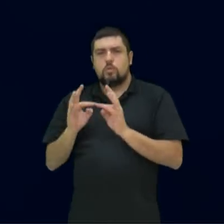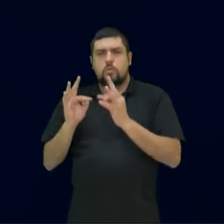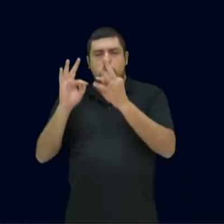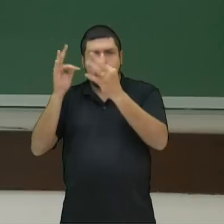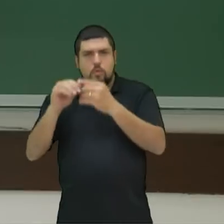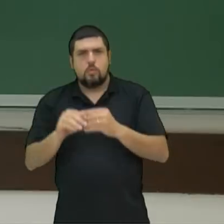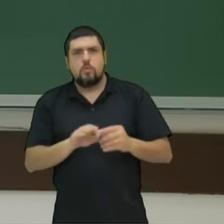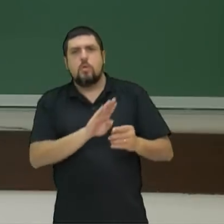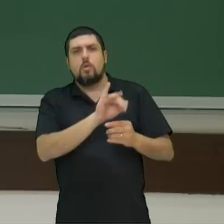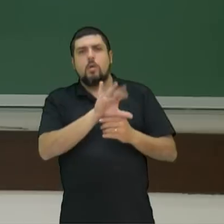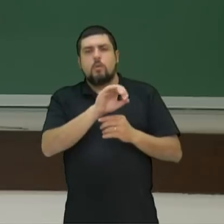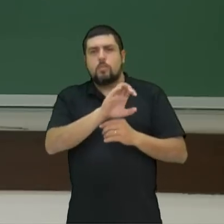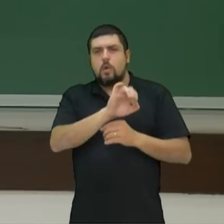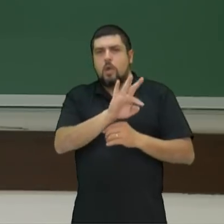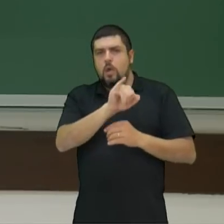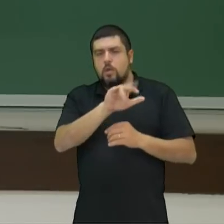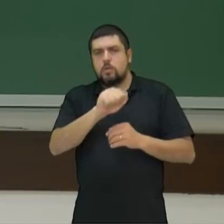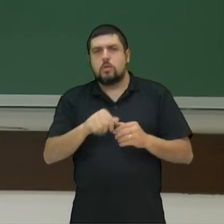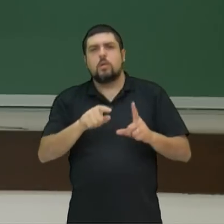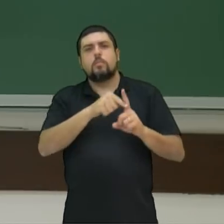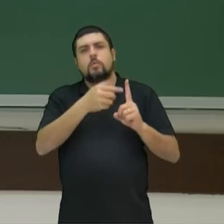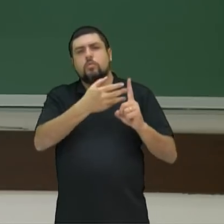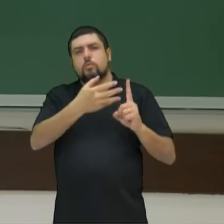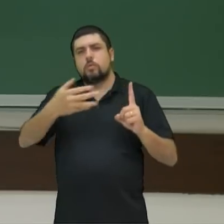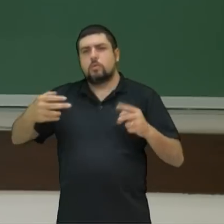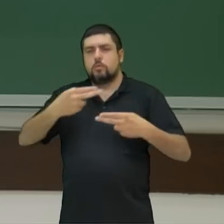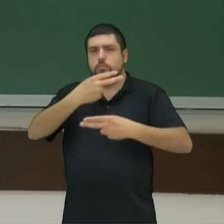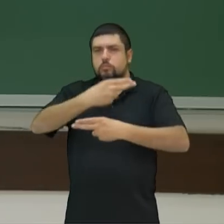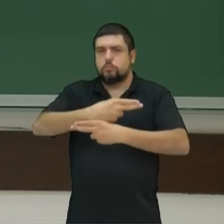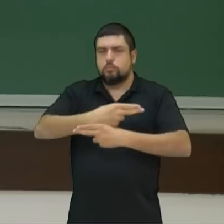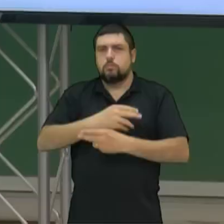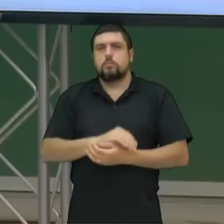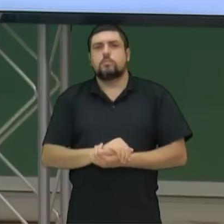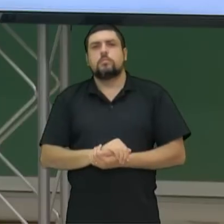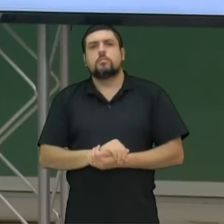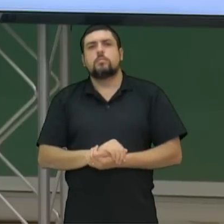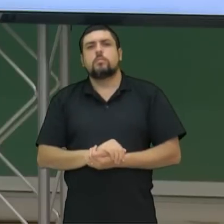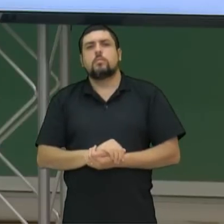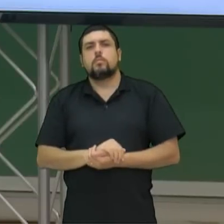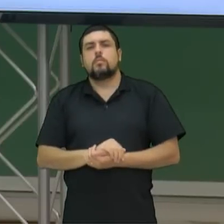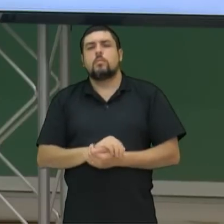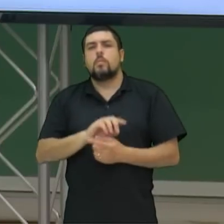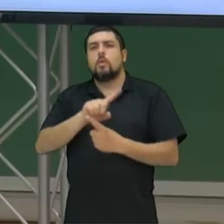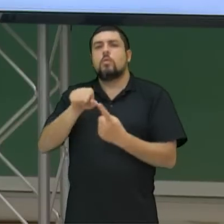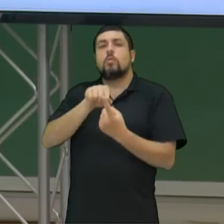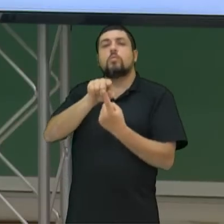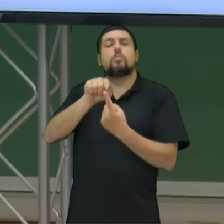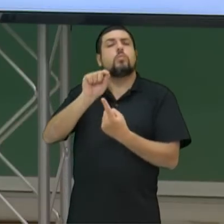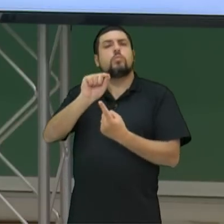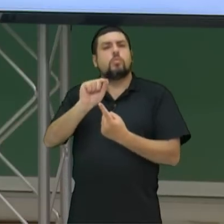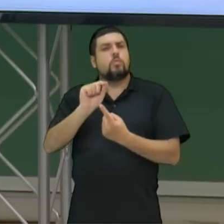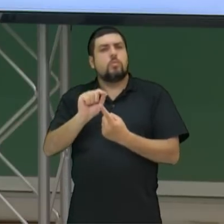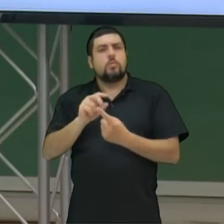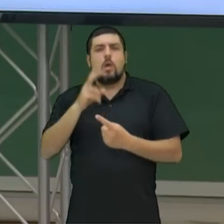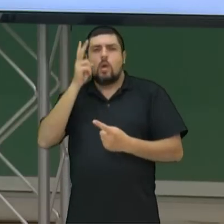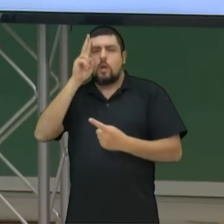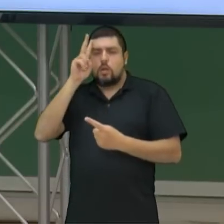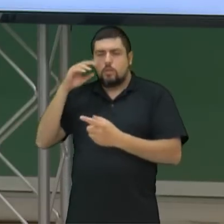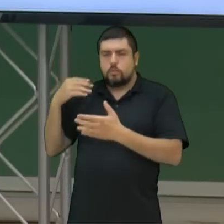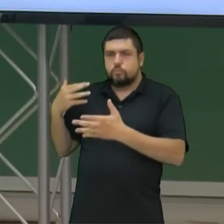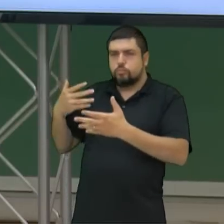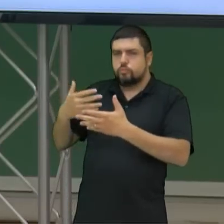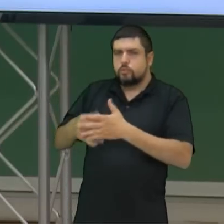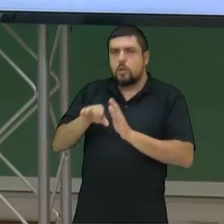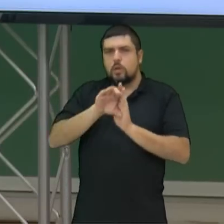cromossômicas. Vamos começar? Então, quais são os objetivos? Relembrar esses conceitos. Né? A gente trabalhou em 3 aulas diferentes